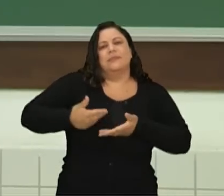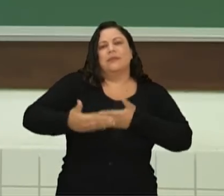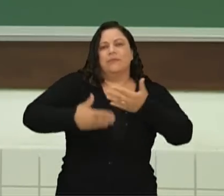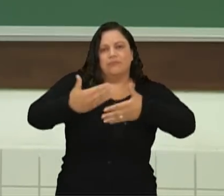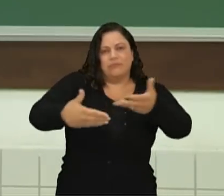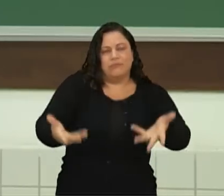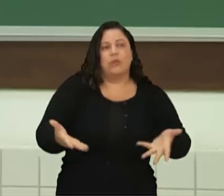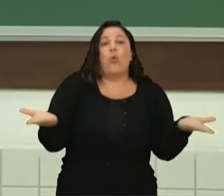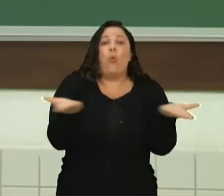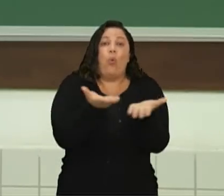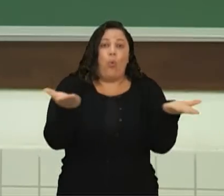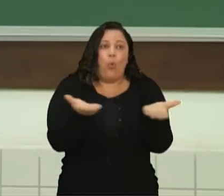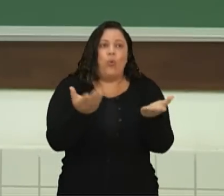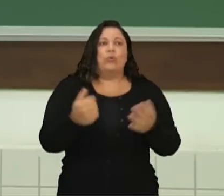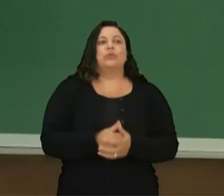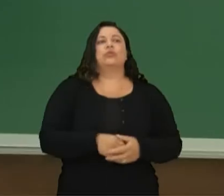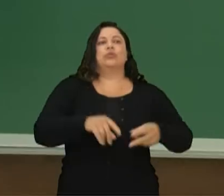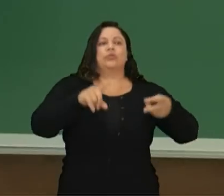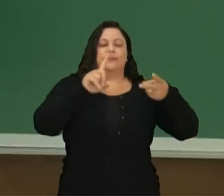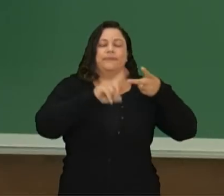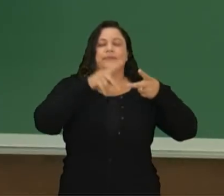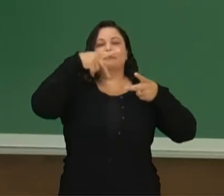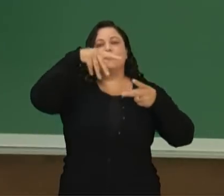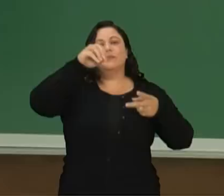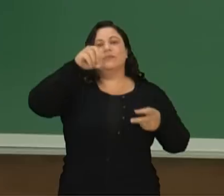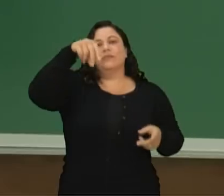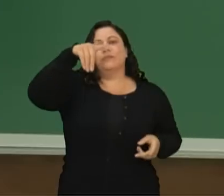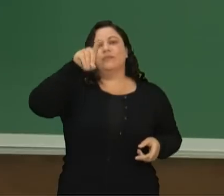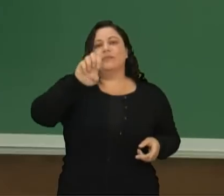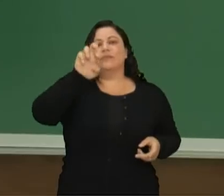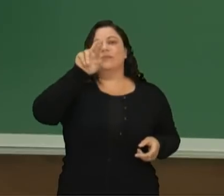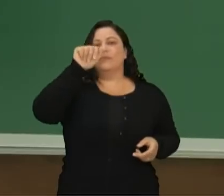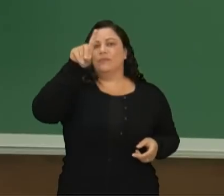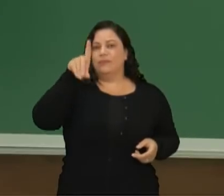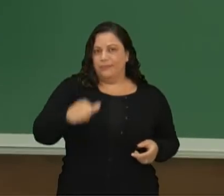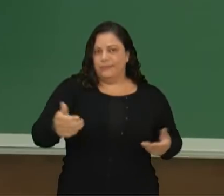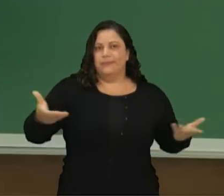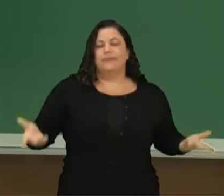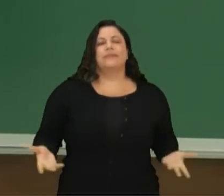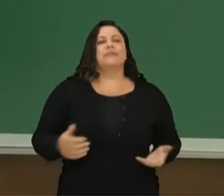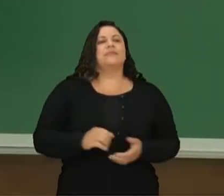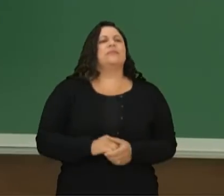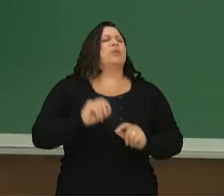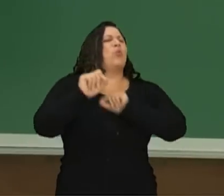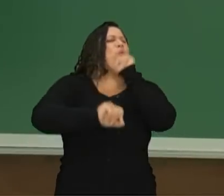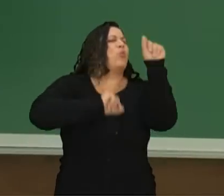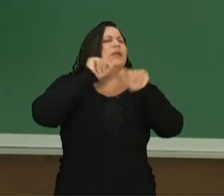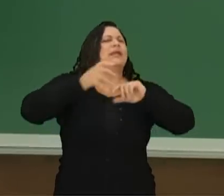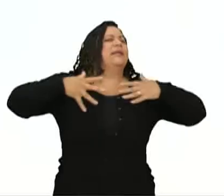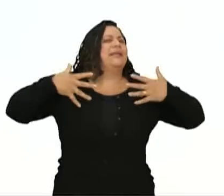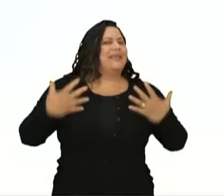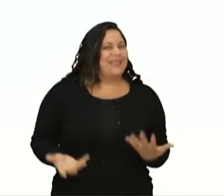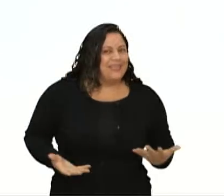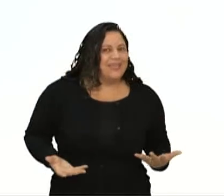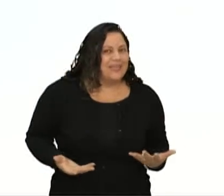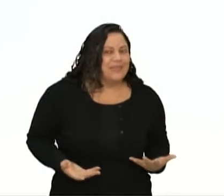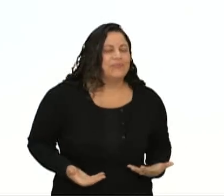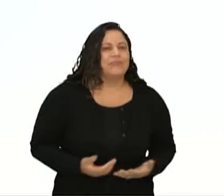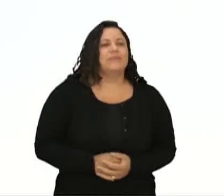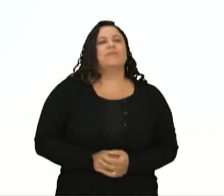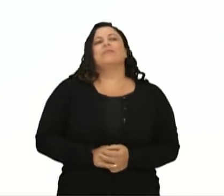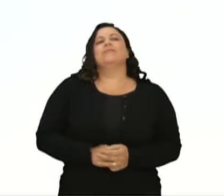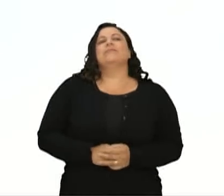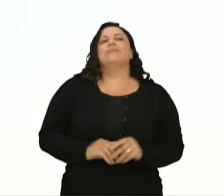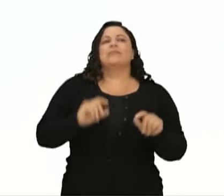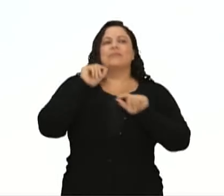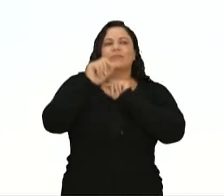hoje nós vamos estudar a média ponderada. Então, o que é a média ponderada? A média